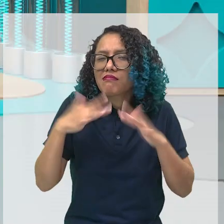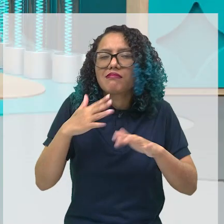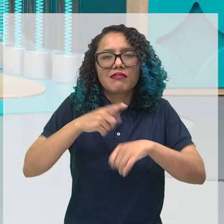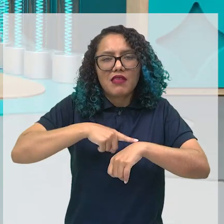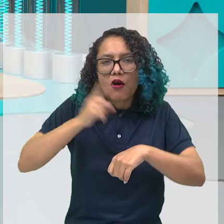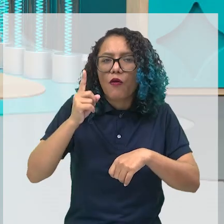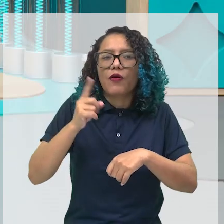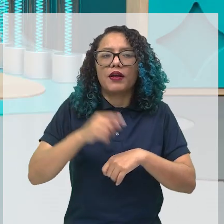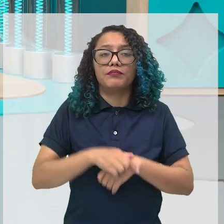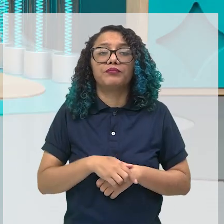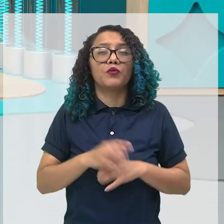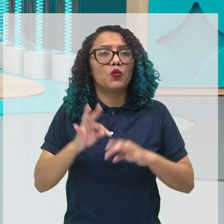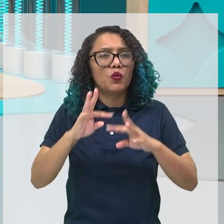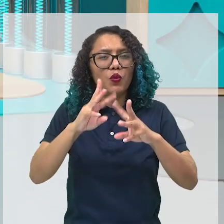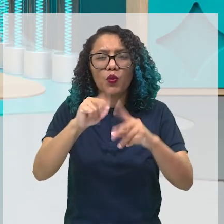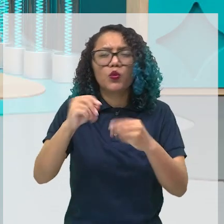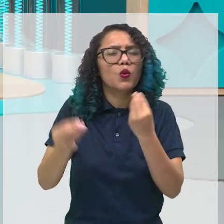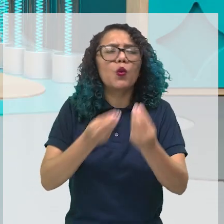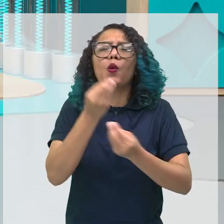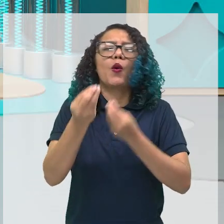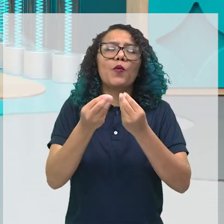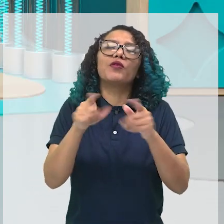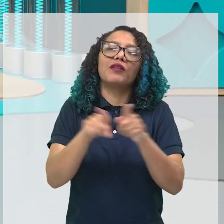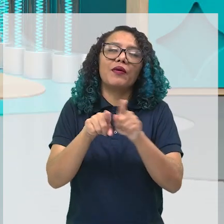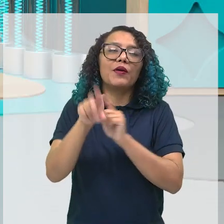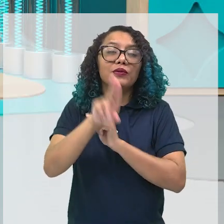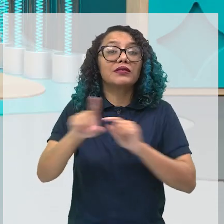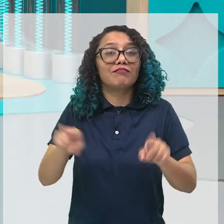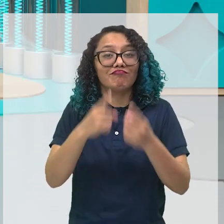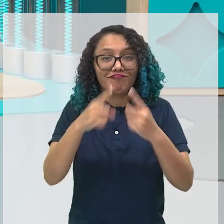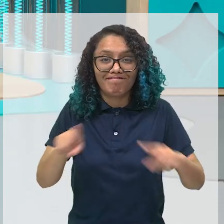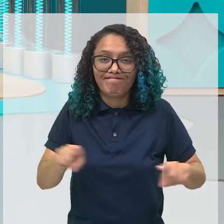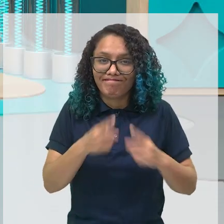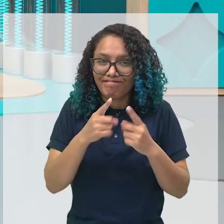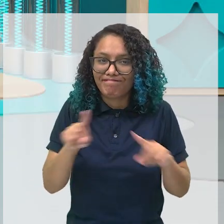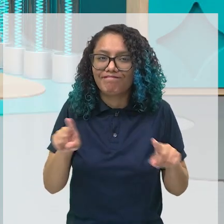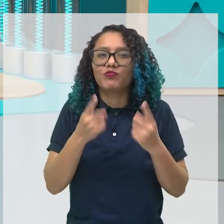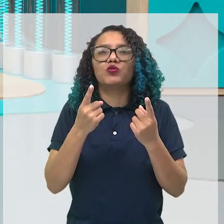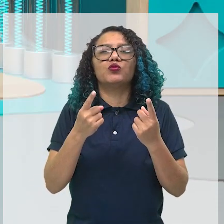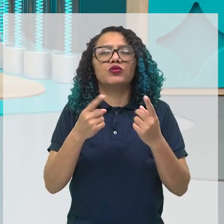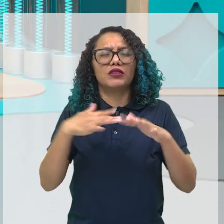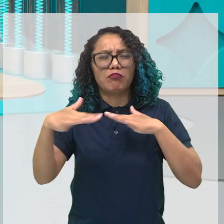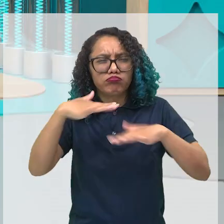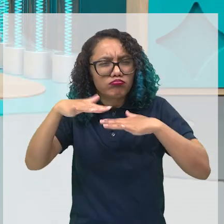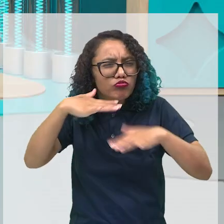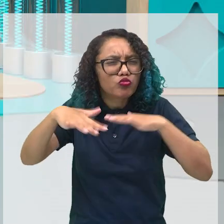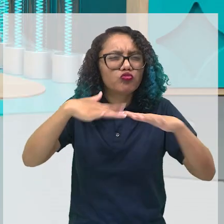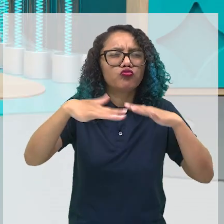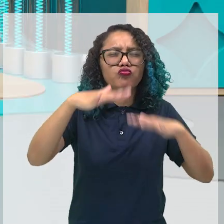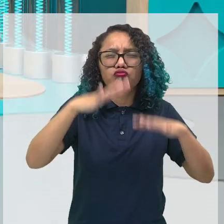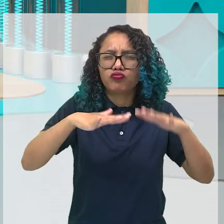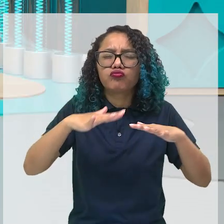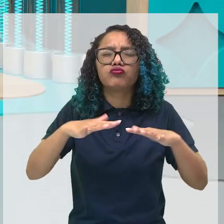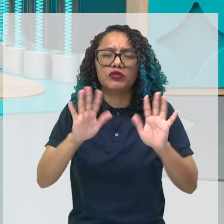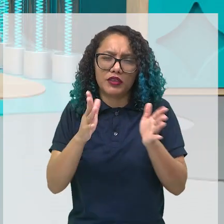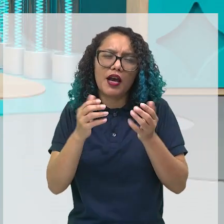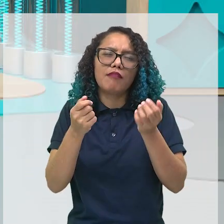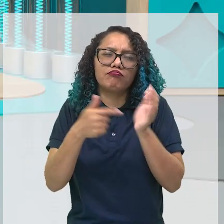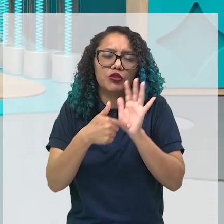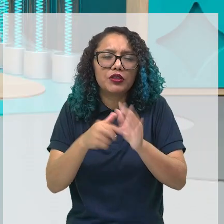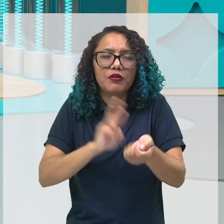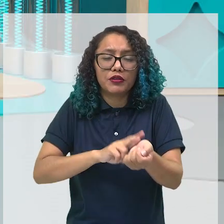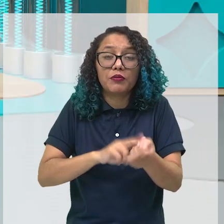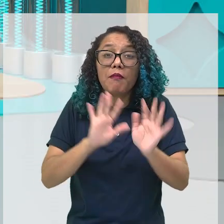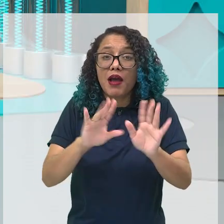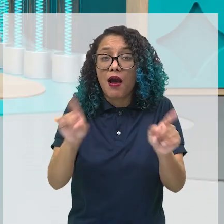embalado ao som de música, né? As músicas da salsa, elas são vibrantes, né? Um ritmo, já falei do ritmo, mas a